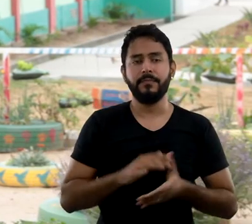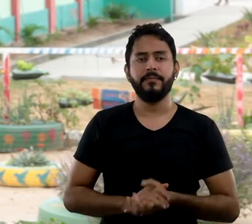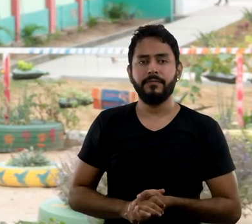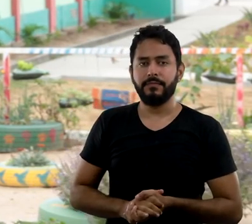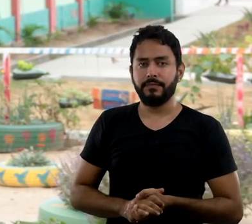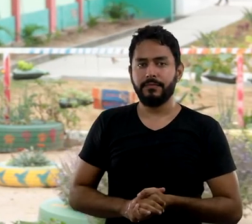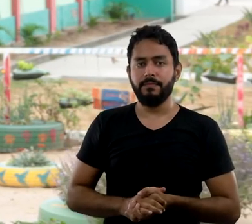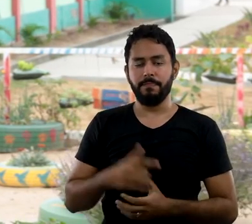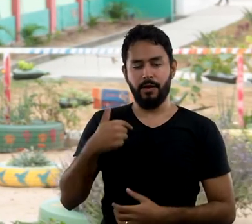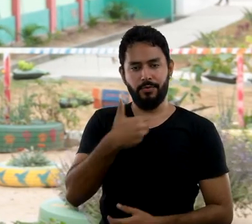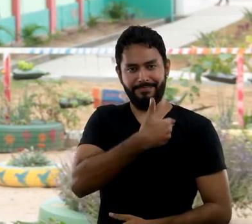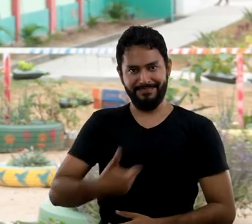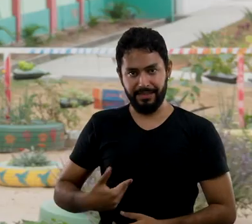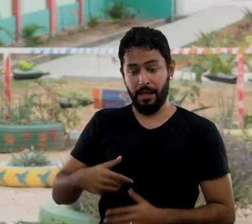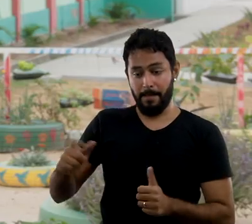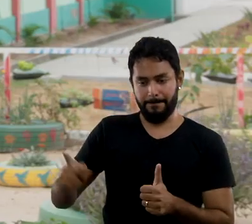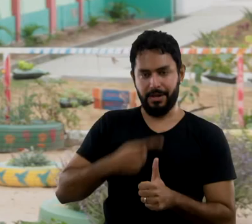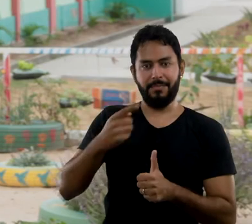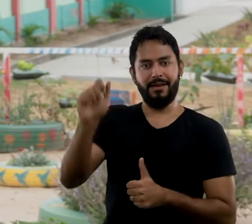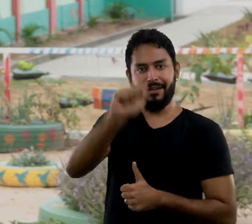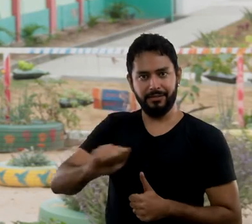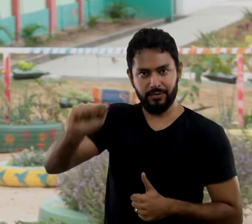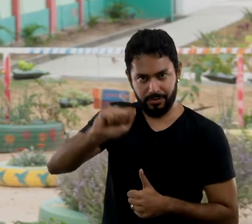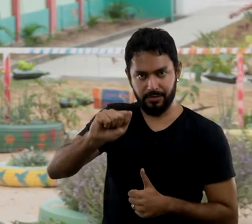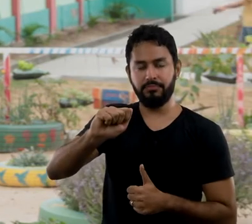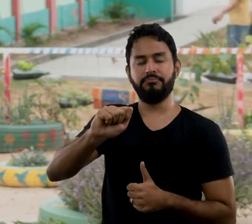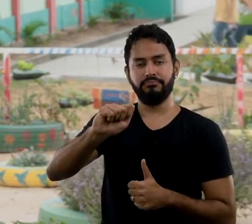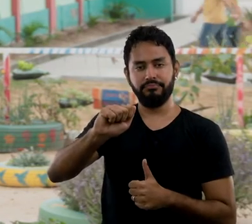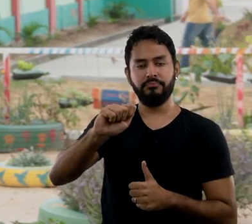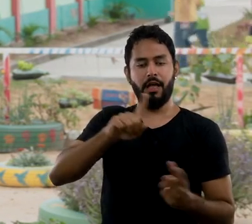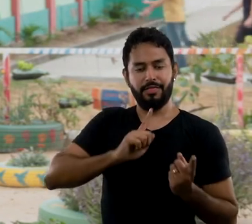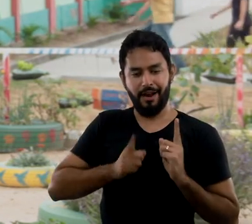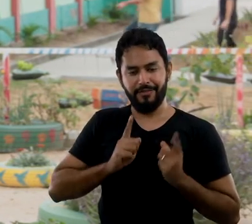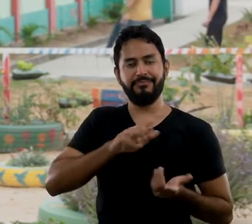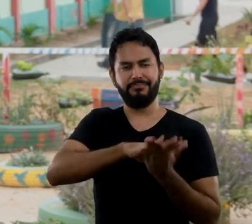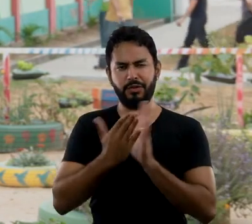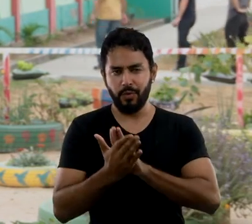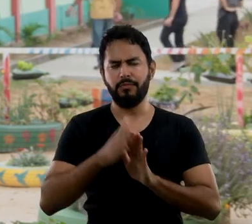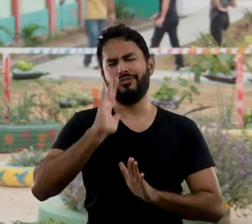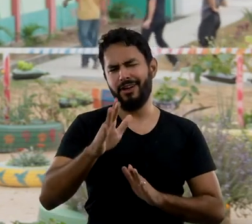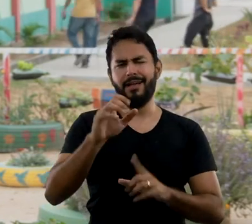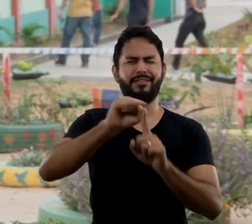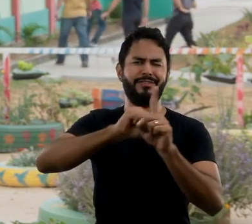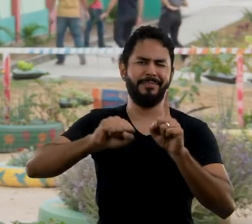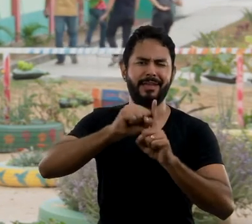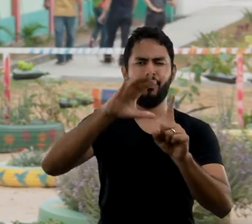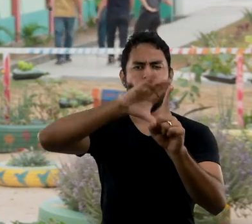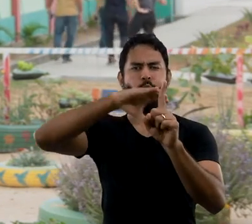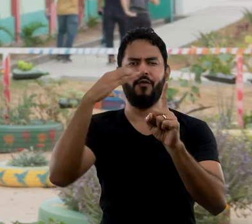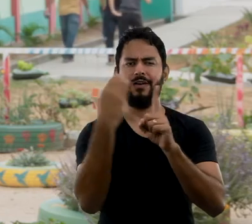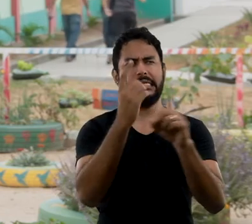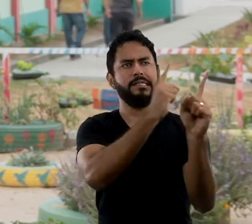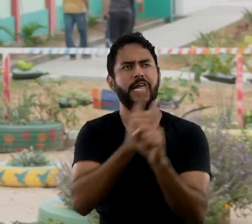de travestis e transexuais aqui em caruaru mas já tem vários seminários já participou de conferência encontros nacionais